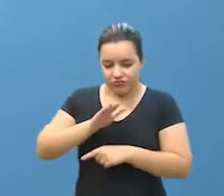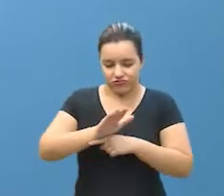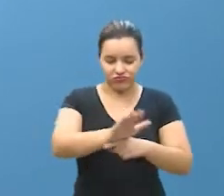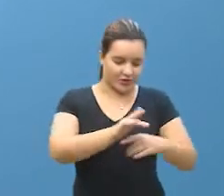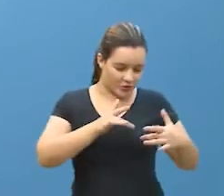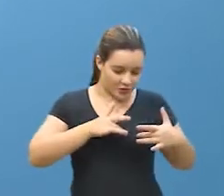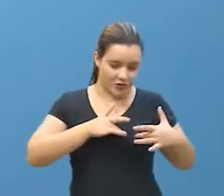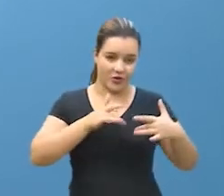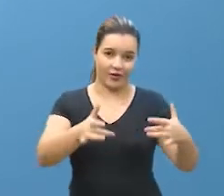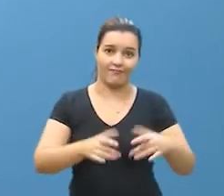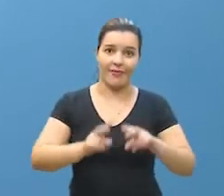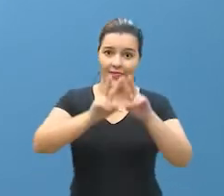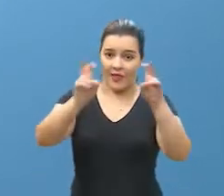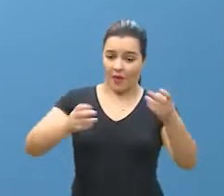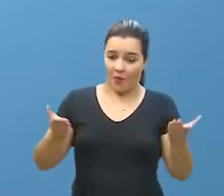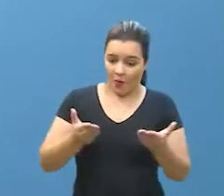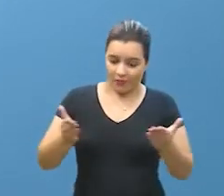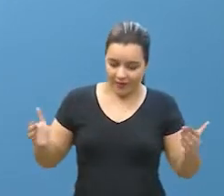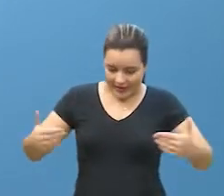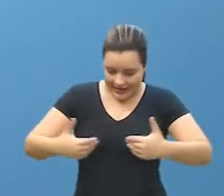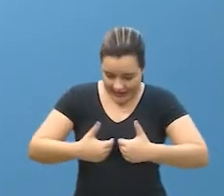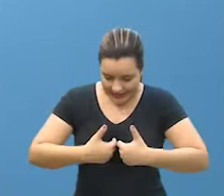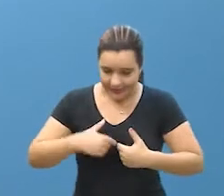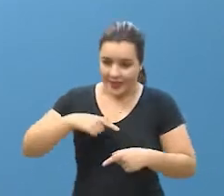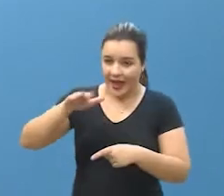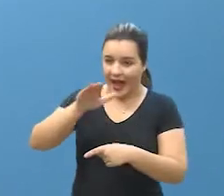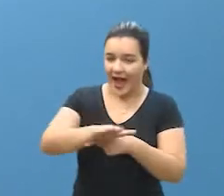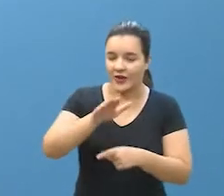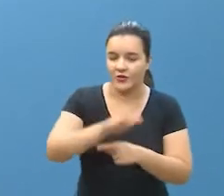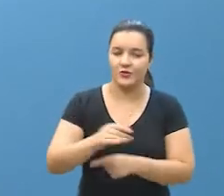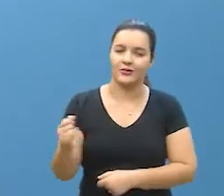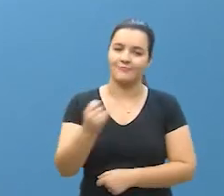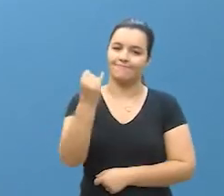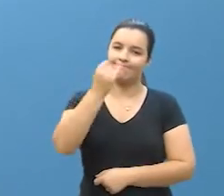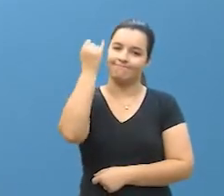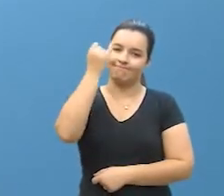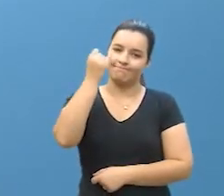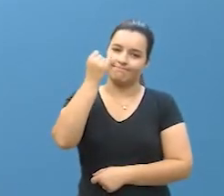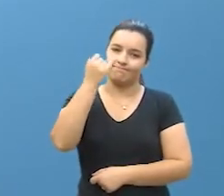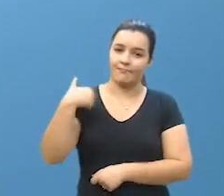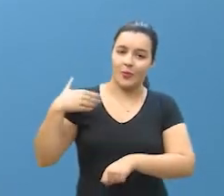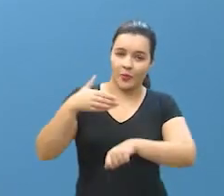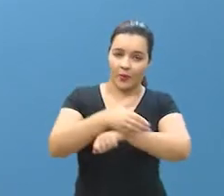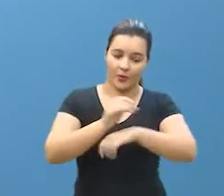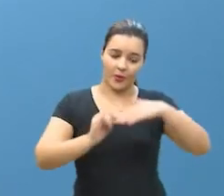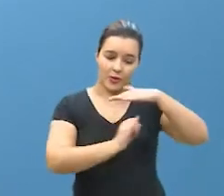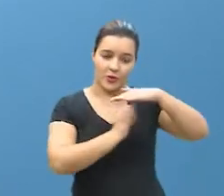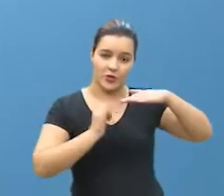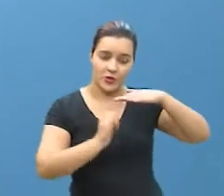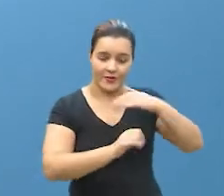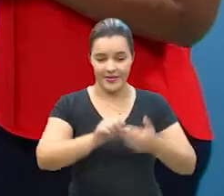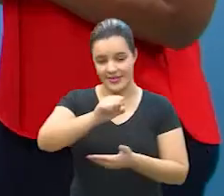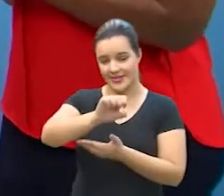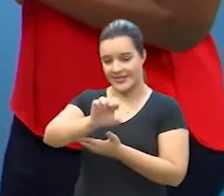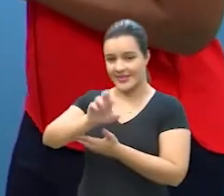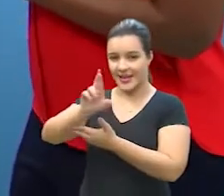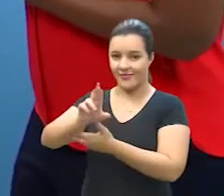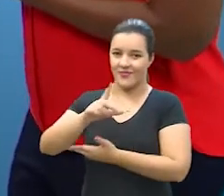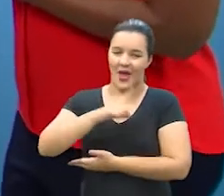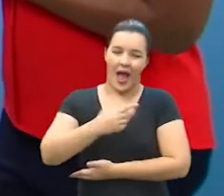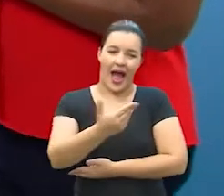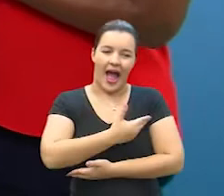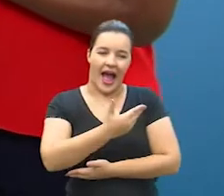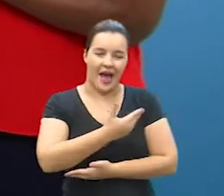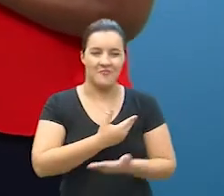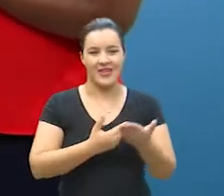da região de Campinas recebem uma ajuda preciosa. Por isso, eu vou até o Instituto Ser, onde está a minha